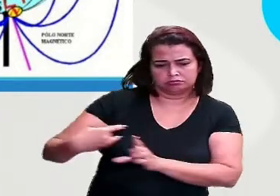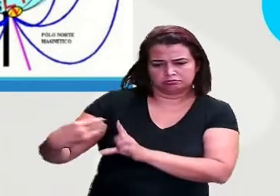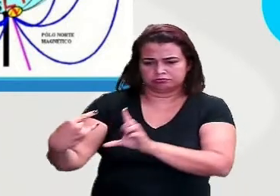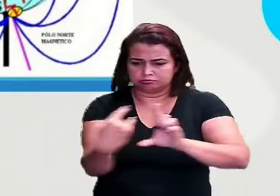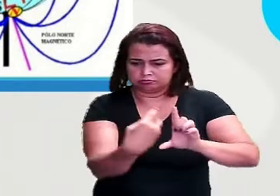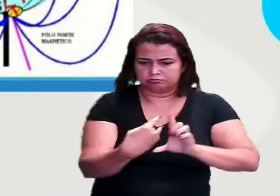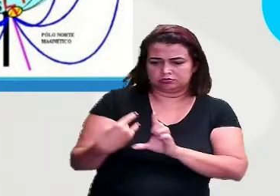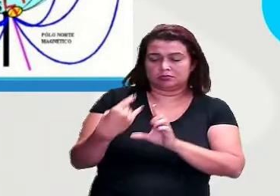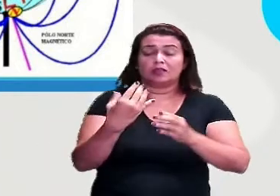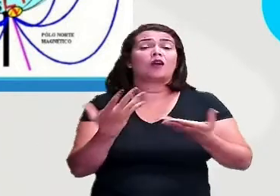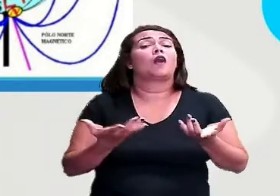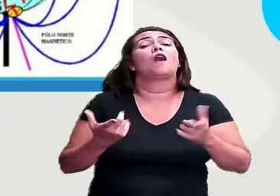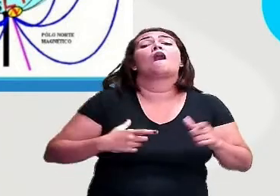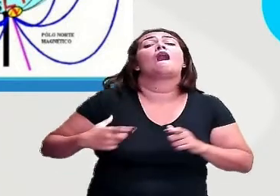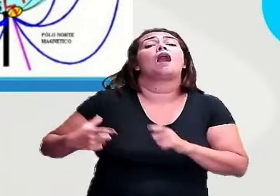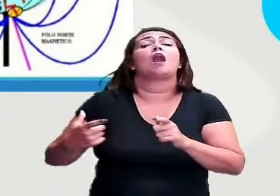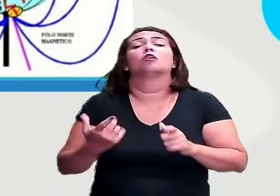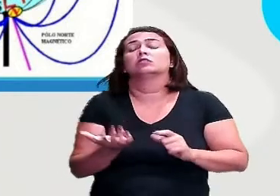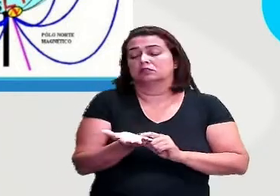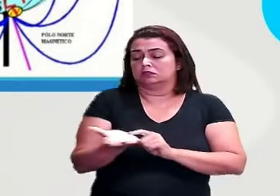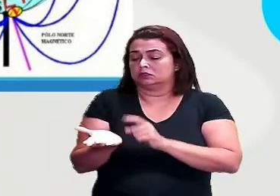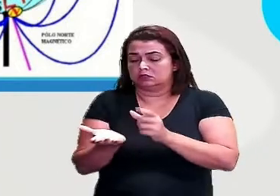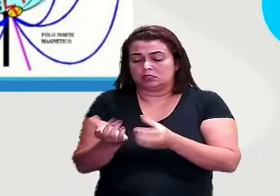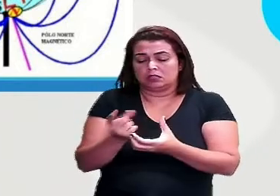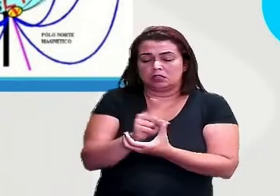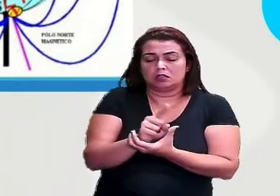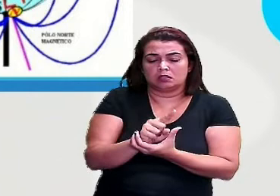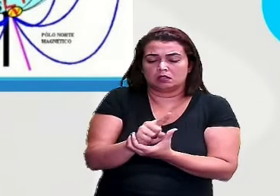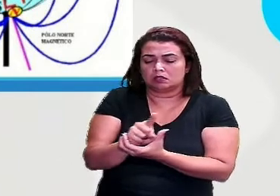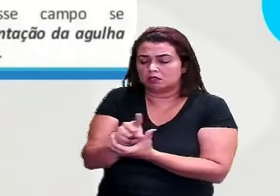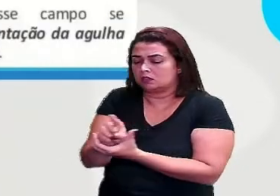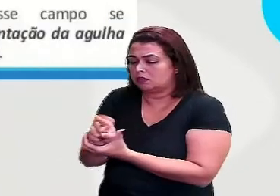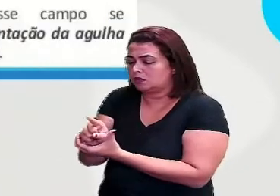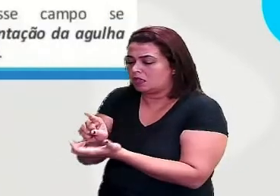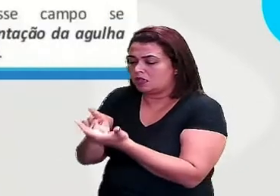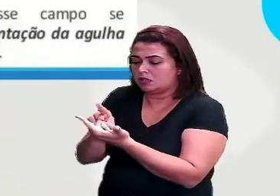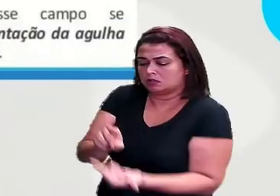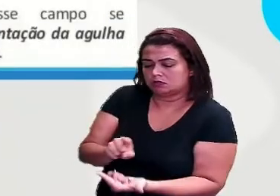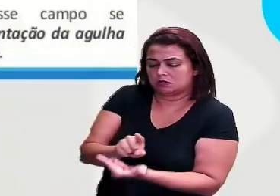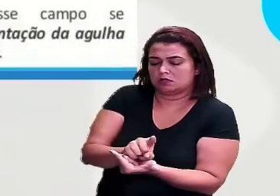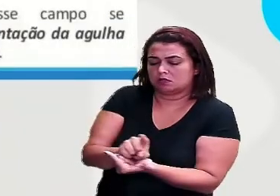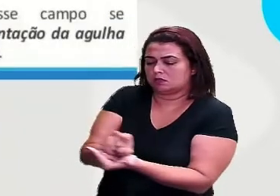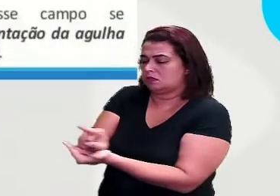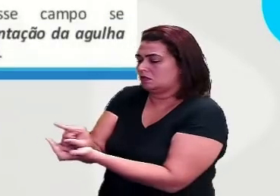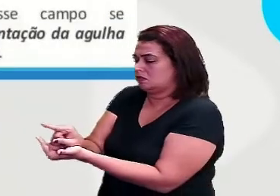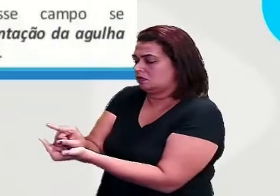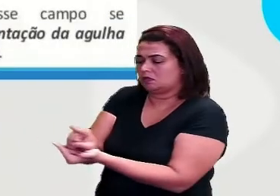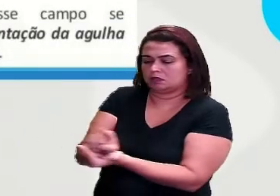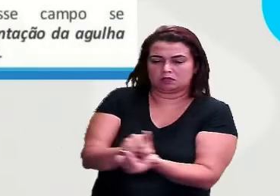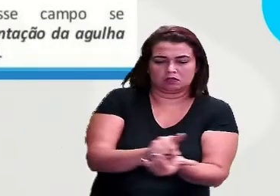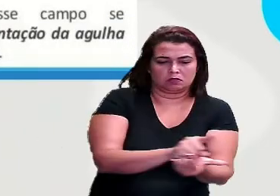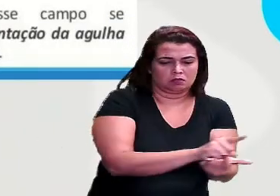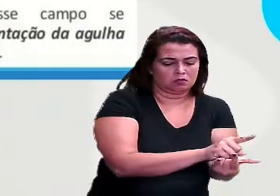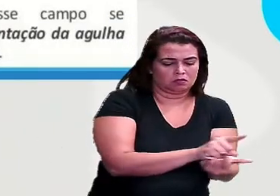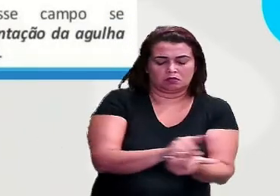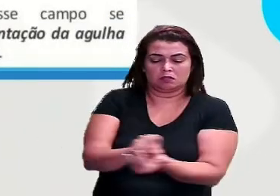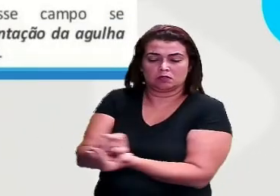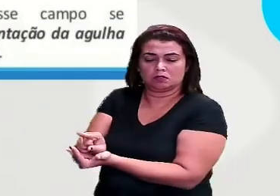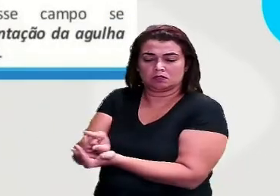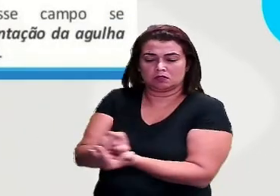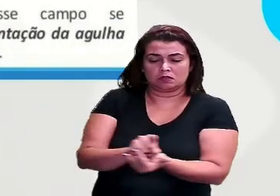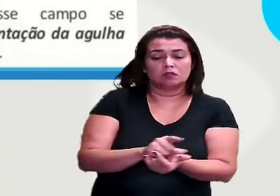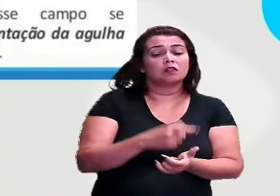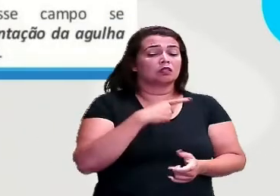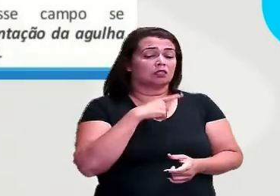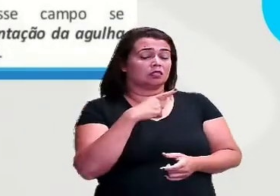a direção desejada, né? Então, nós vamos ver aqui mais um slide adiante, mais ainda sobre o magnetismo